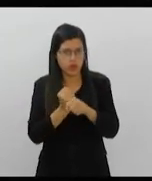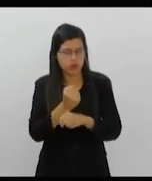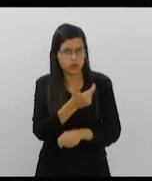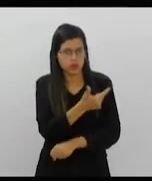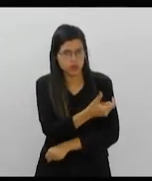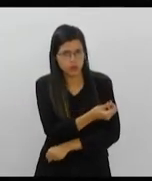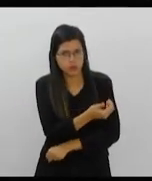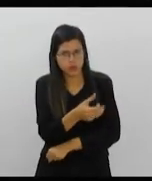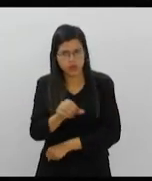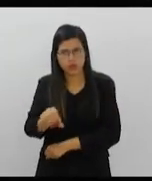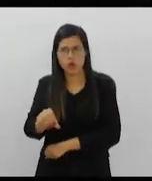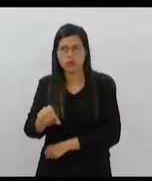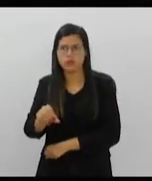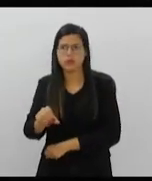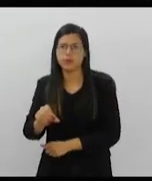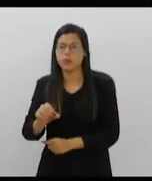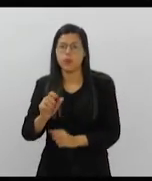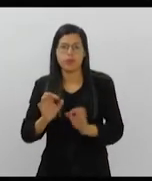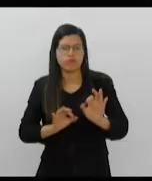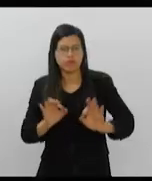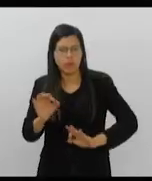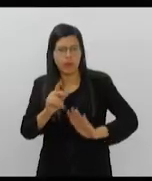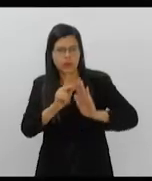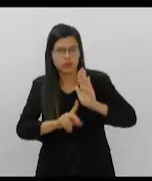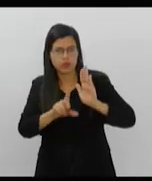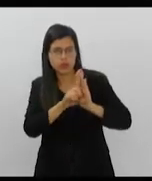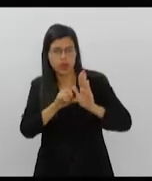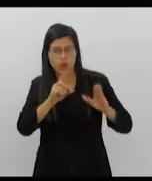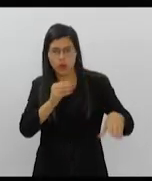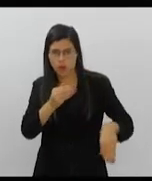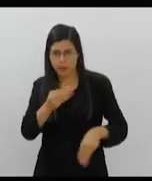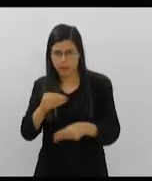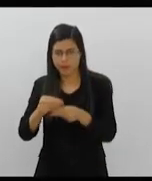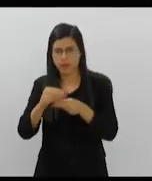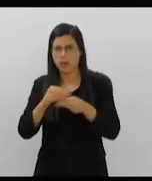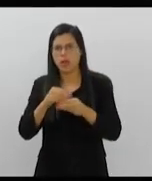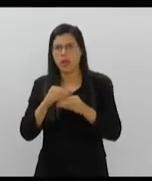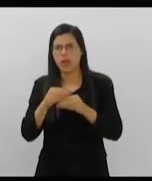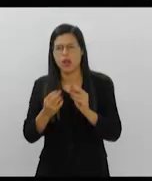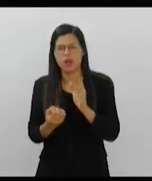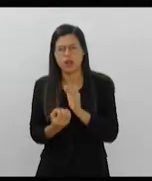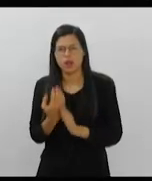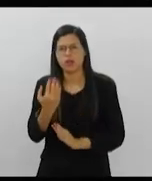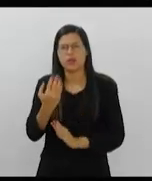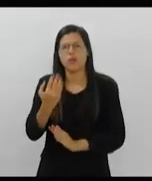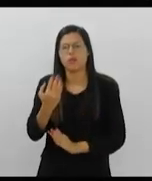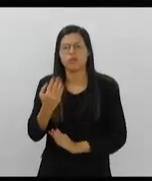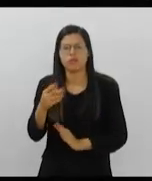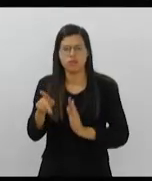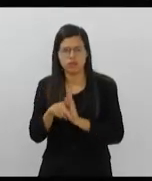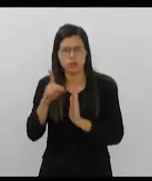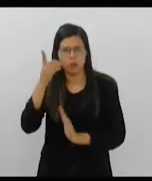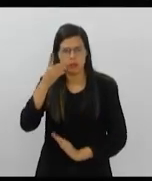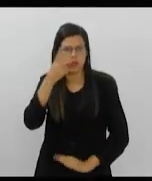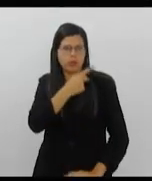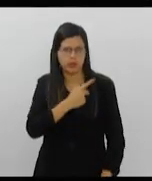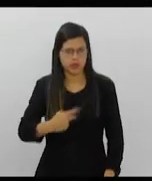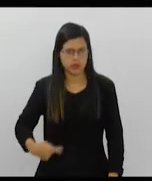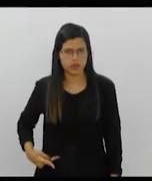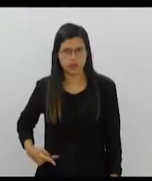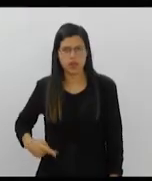lei complementar, que foi de autoria do presidente Bacelar, mas